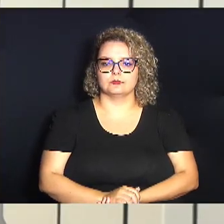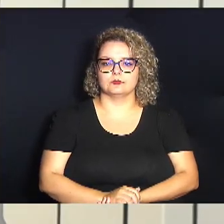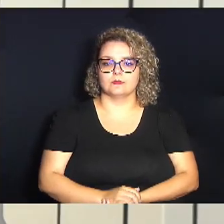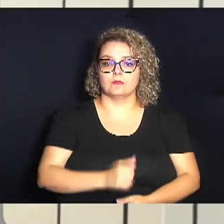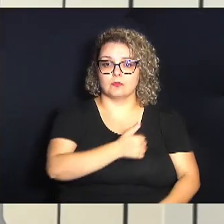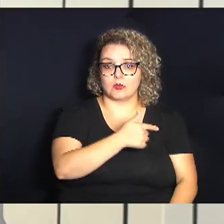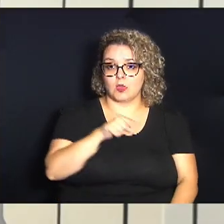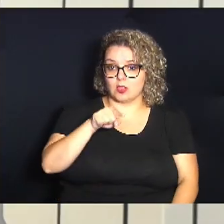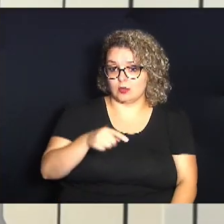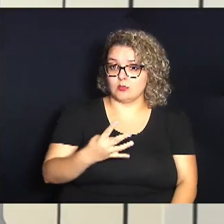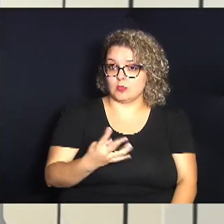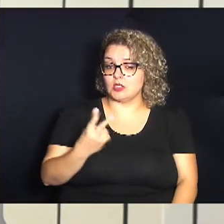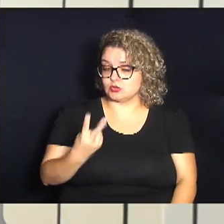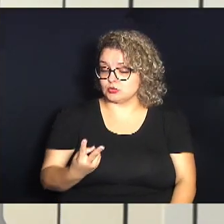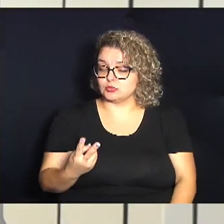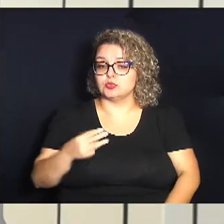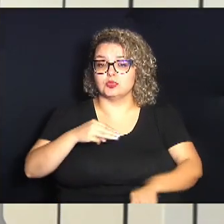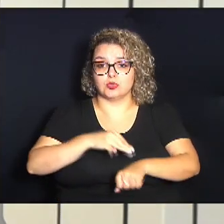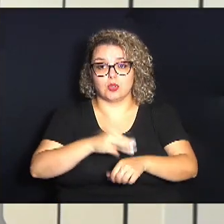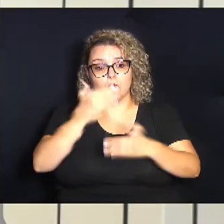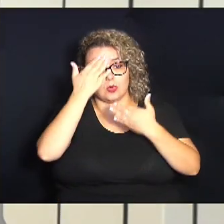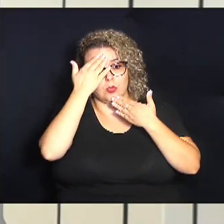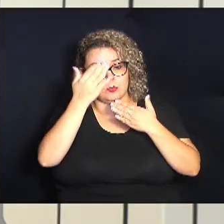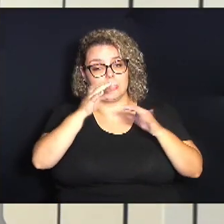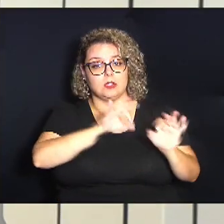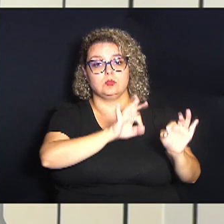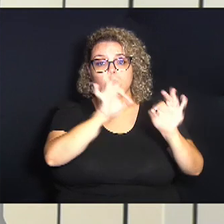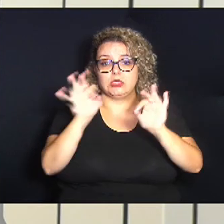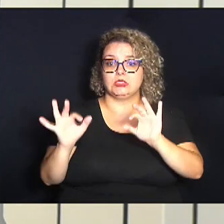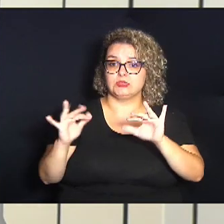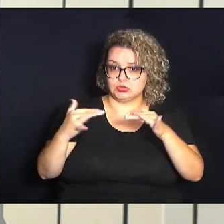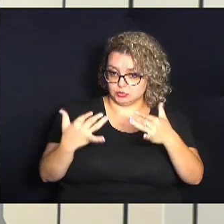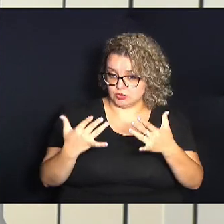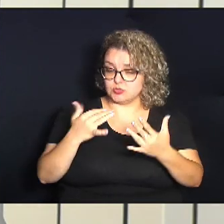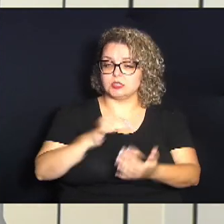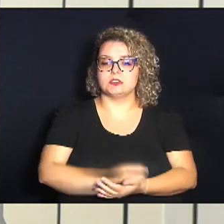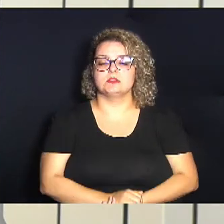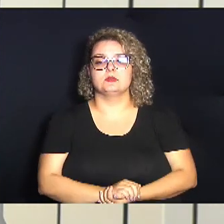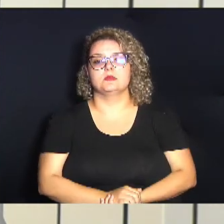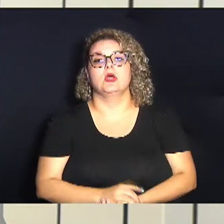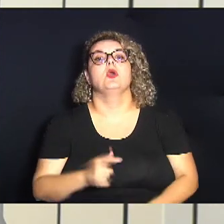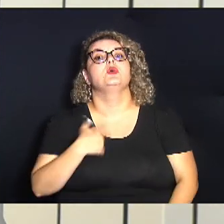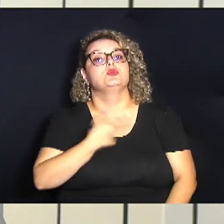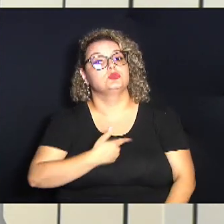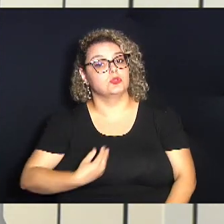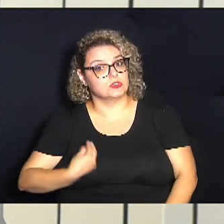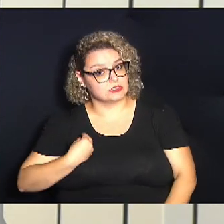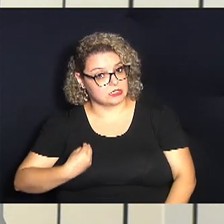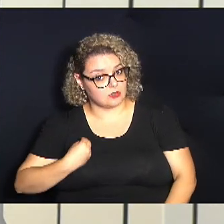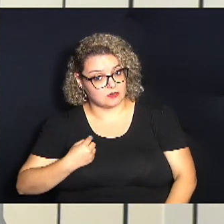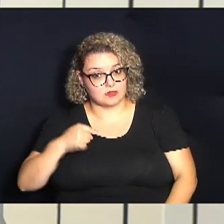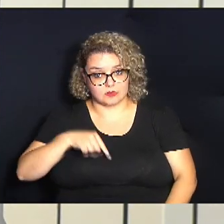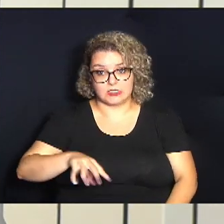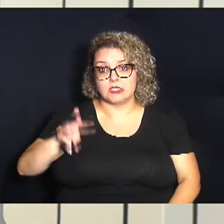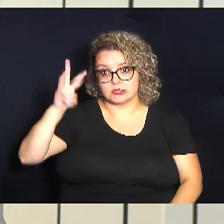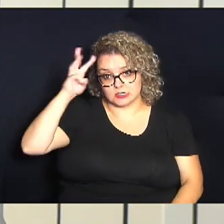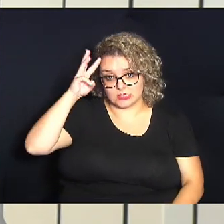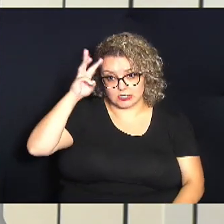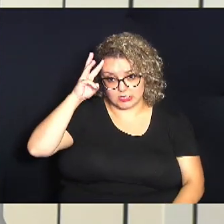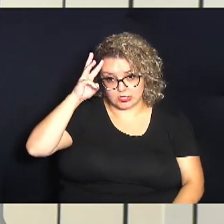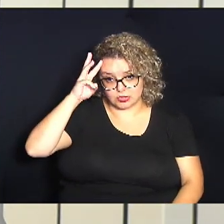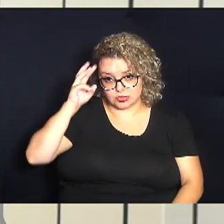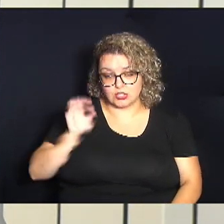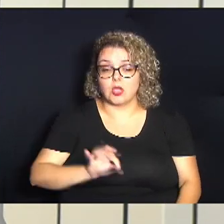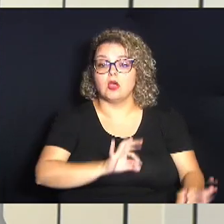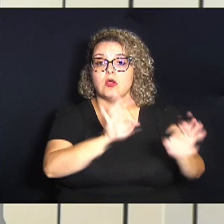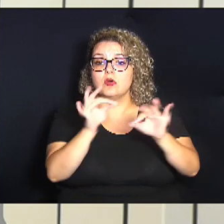Meio-dia mais 42 minutos. Muito obrigado pela sua companhia, pela sua audiência. Estamos ao vivo nesta terça-feira.